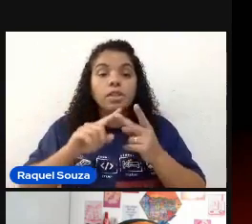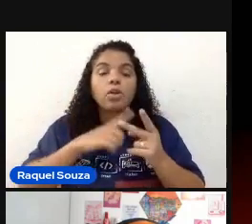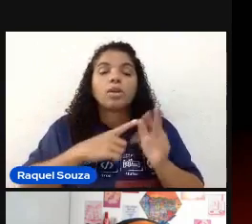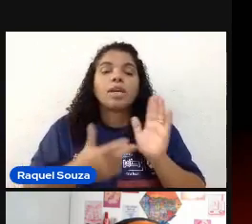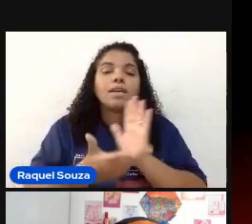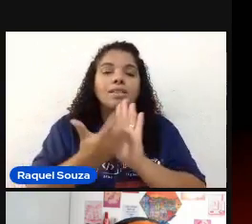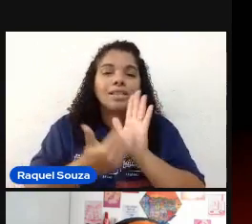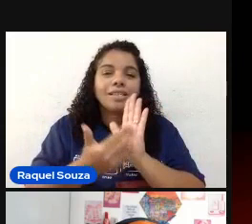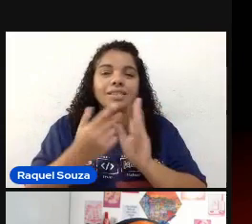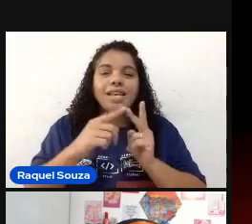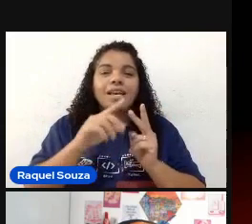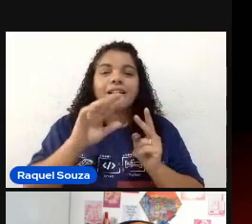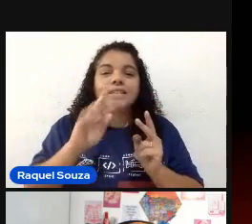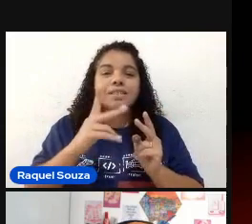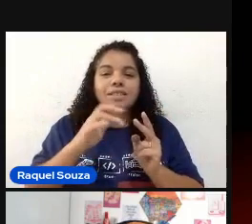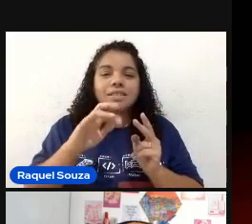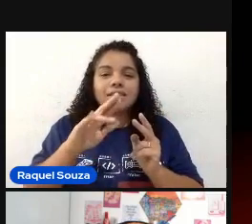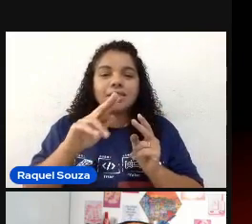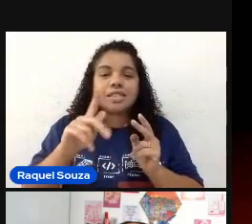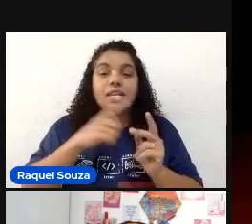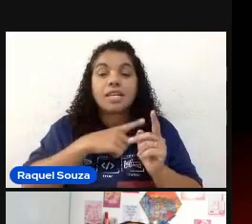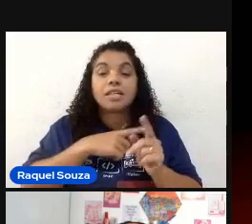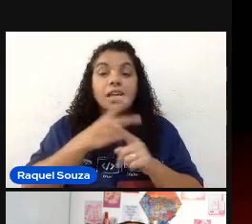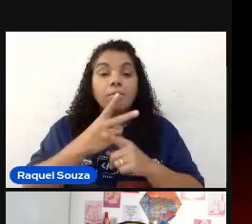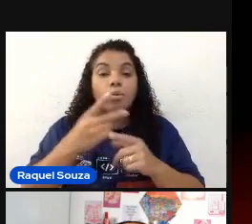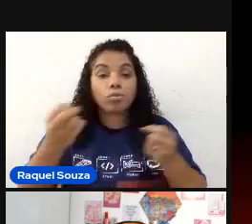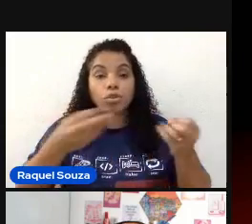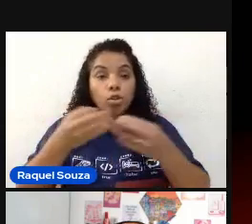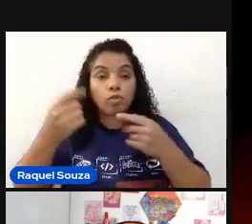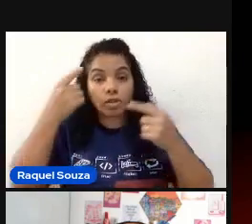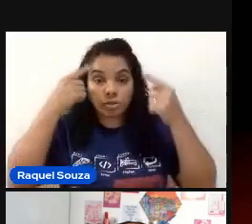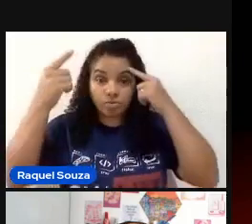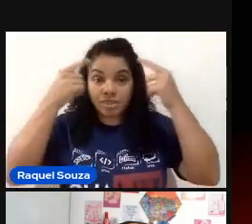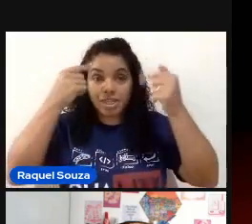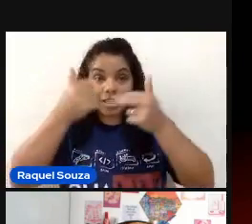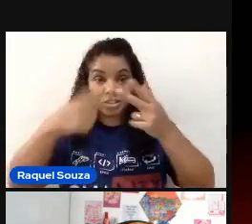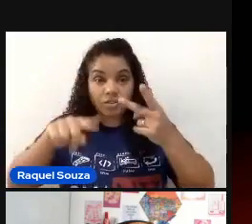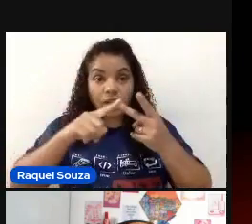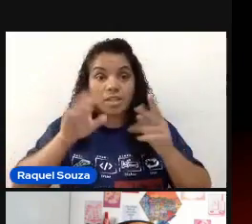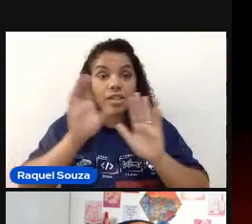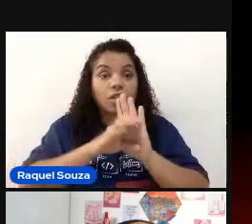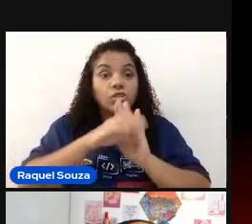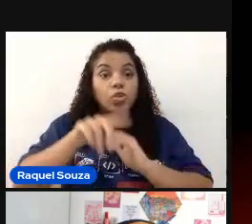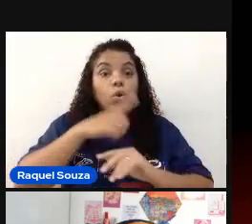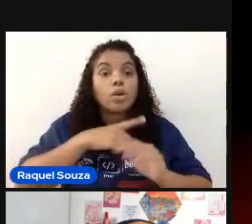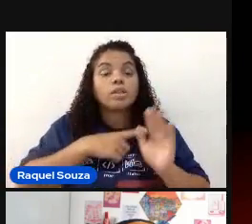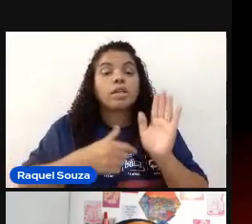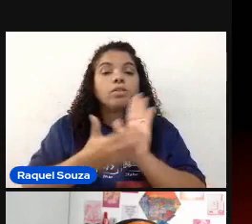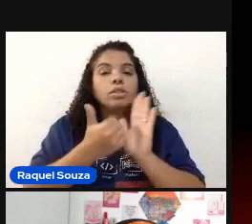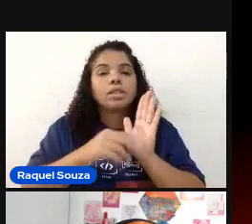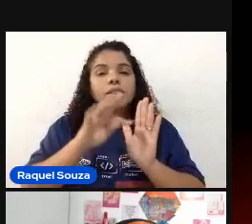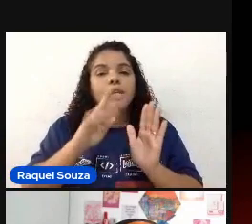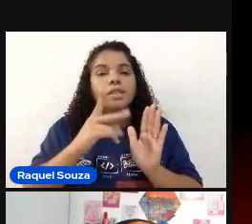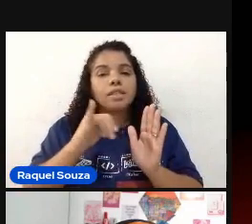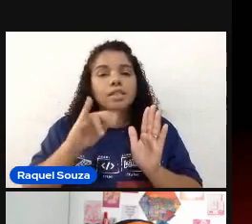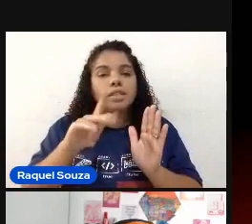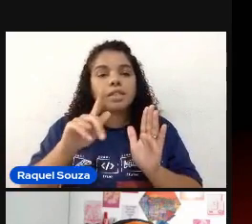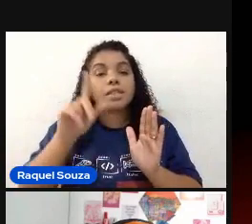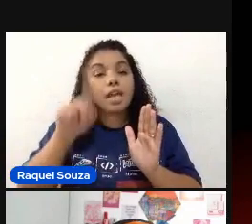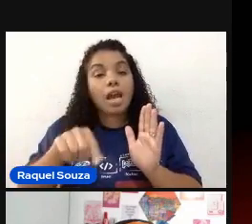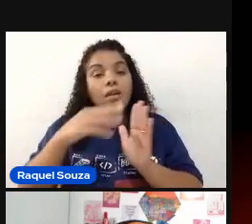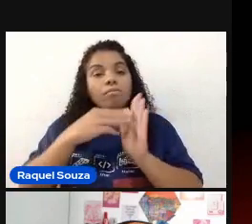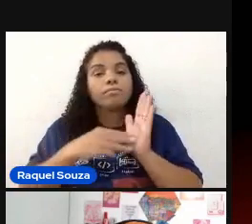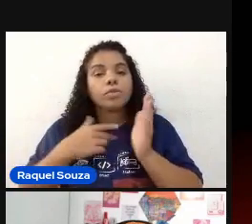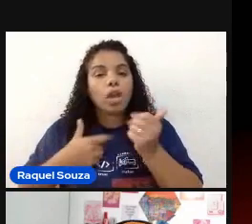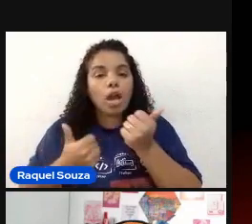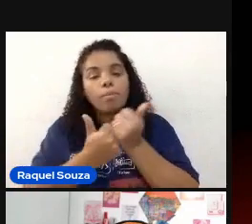mudança estimulam a busca por inovação e criatividade. E aí, nesse contexto, o Design Thinking ele serve não apenas como uma metodologia de apoio,